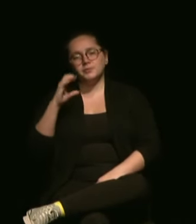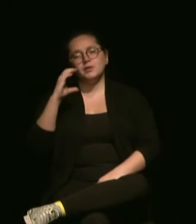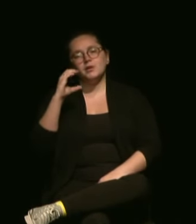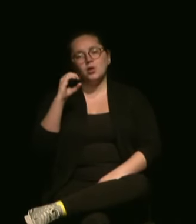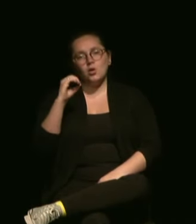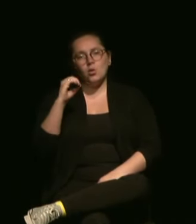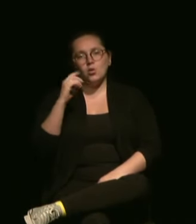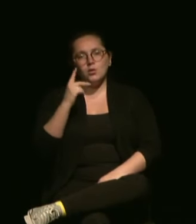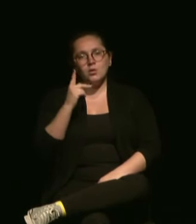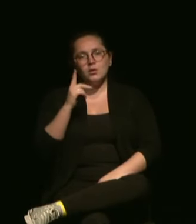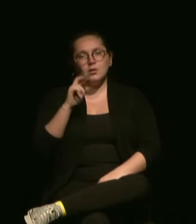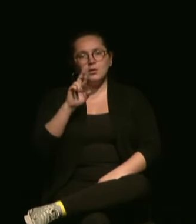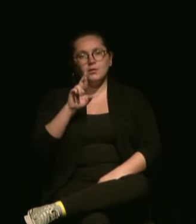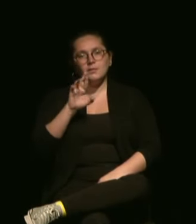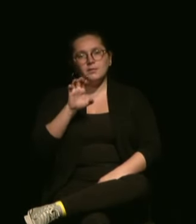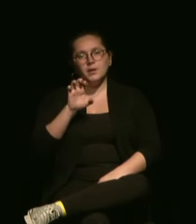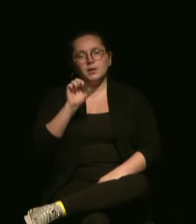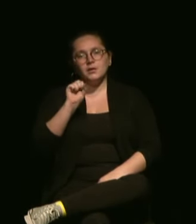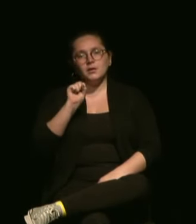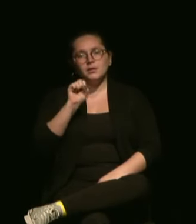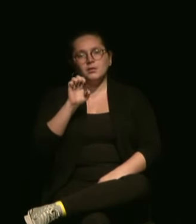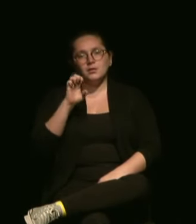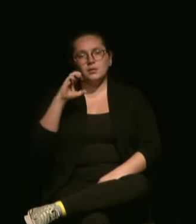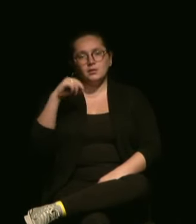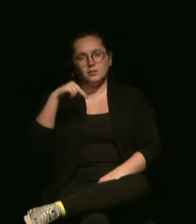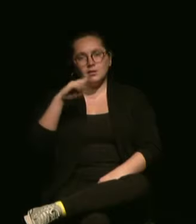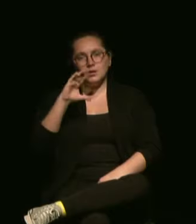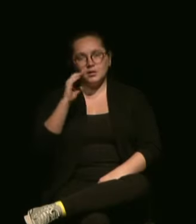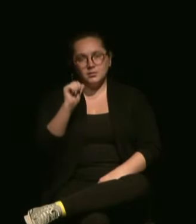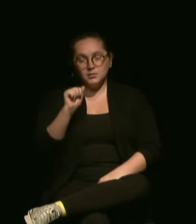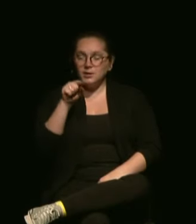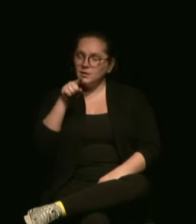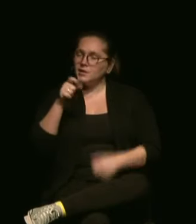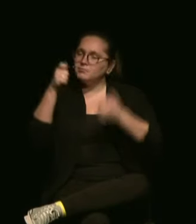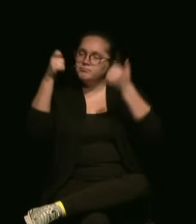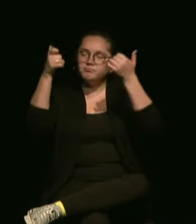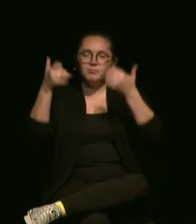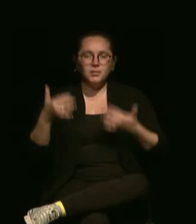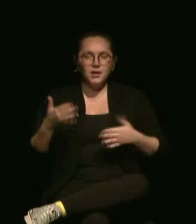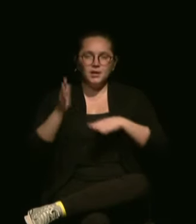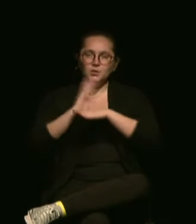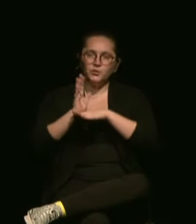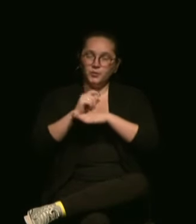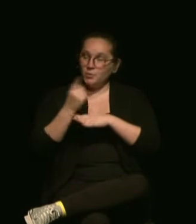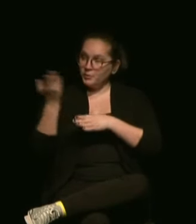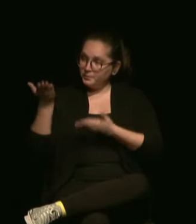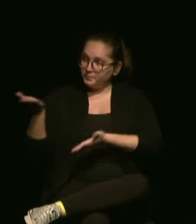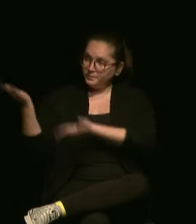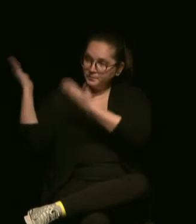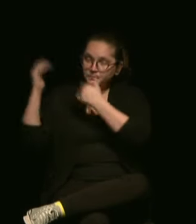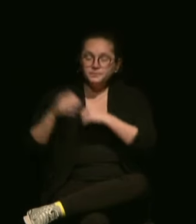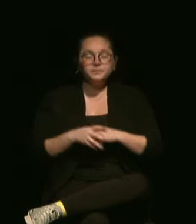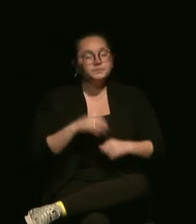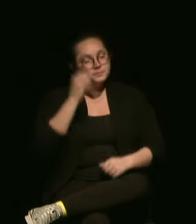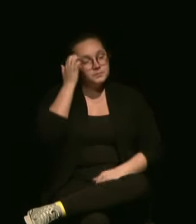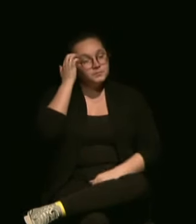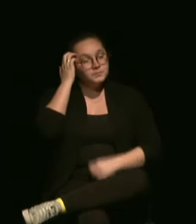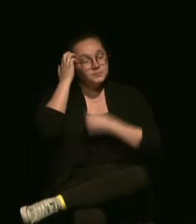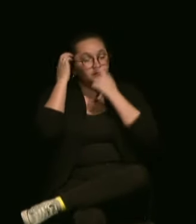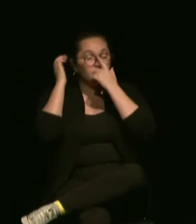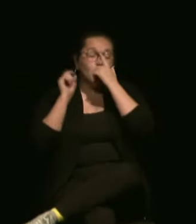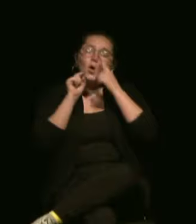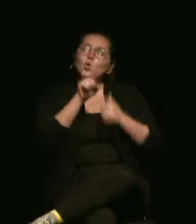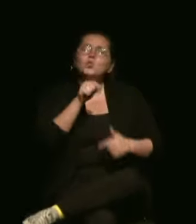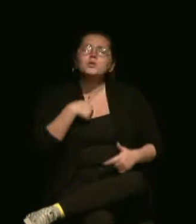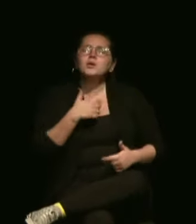sobre isso ele fala de maneira deslumbrante no filme do Carlinhos. E está aqui. O que é fascinante